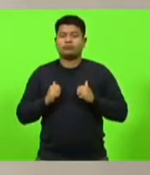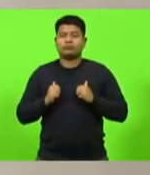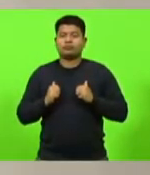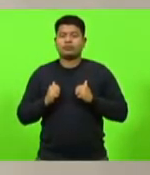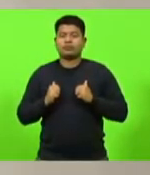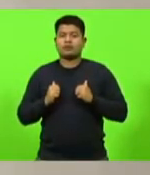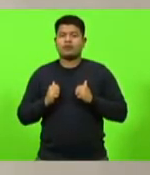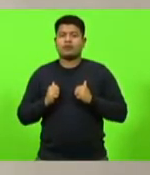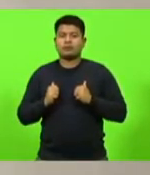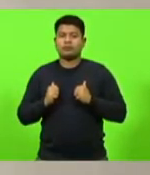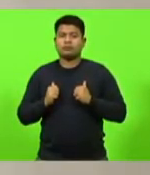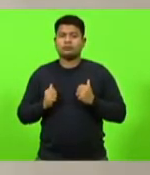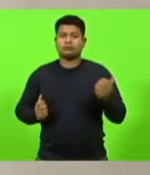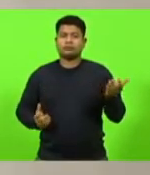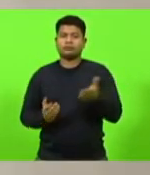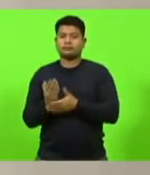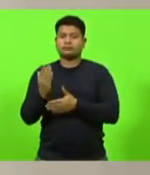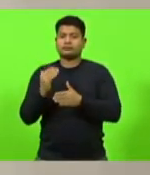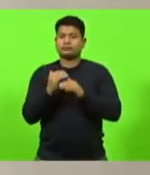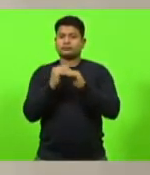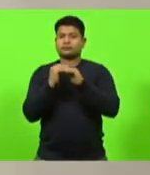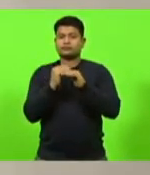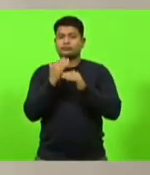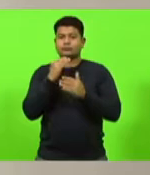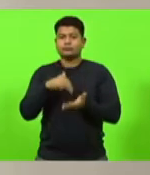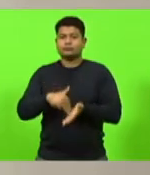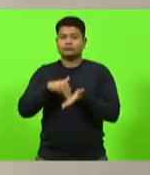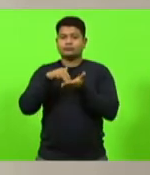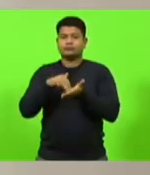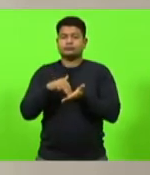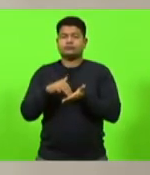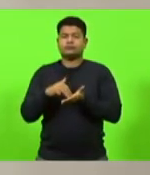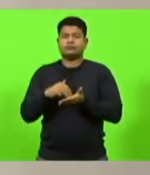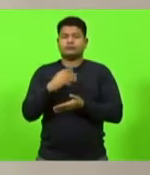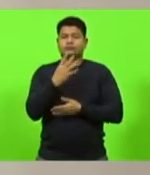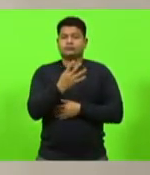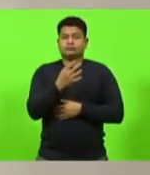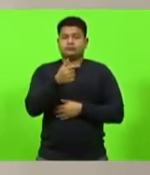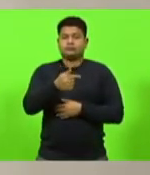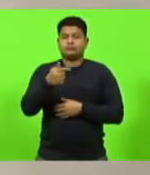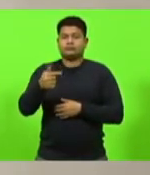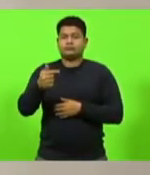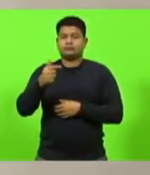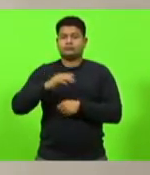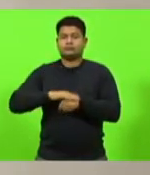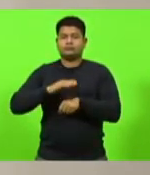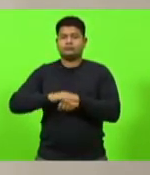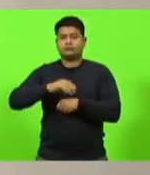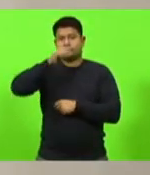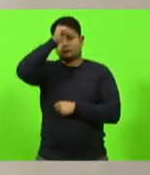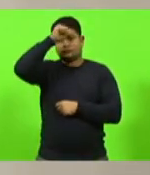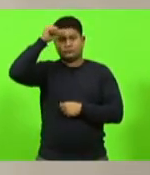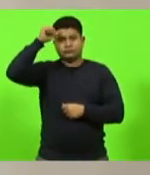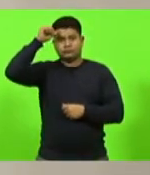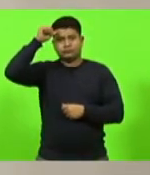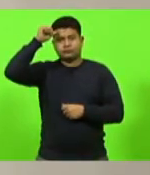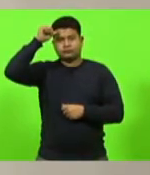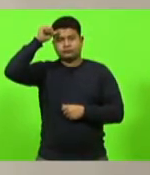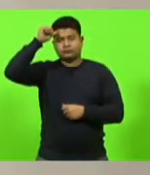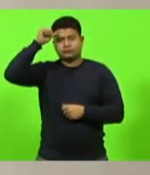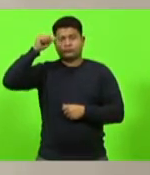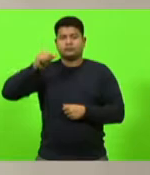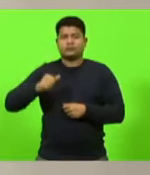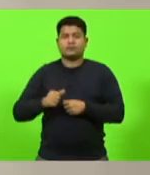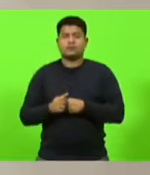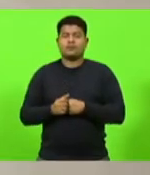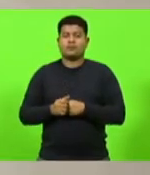encontram. Aprovado por unanimidade. Moções. Moção 477, autor deputada Dirce Ederscheidt, cumprimentando a